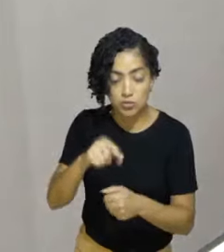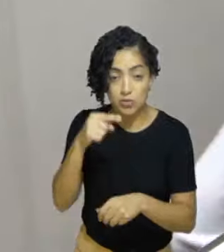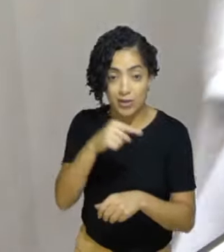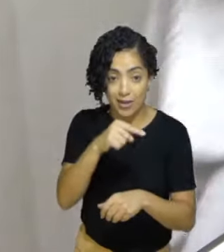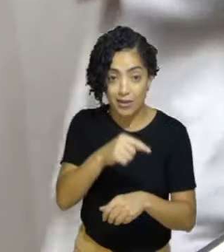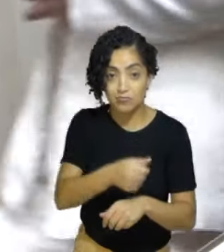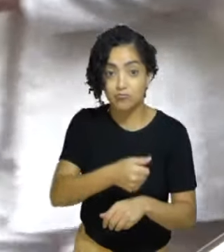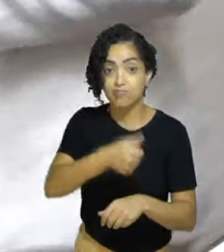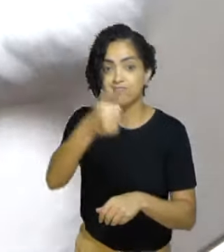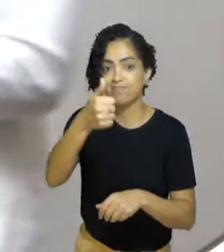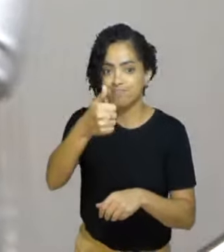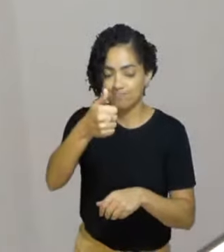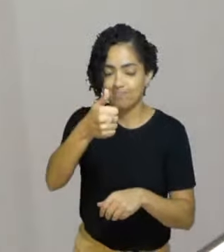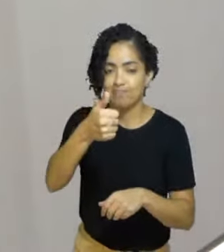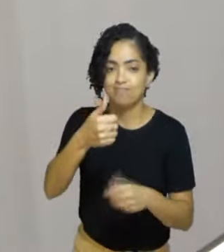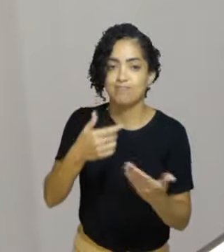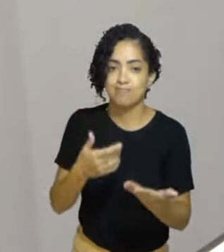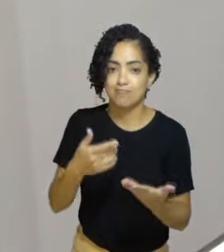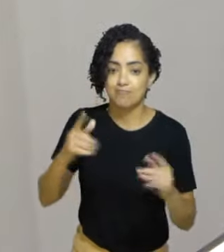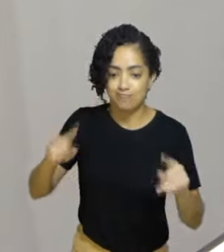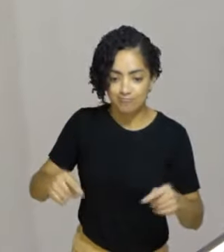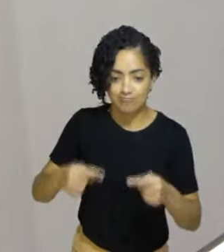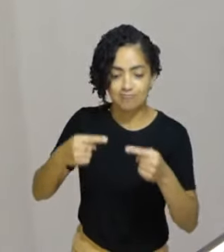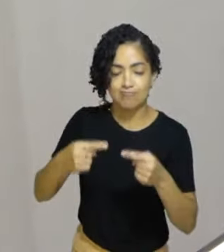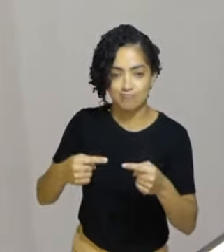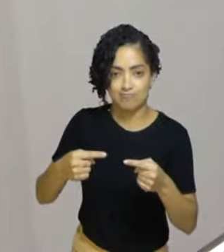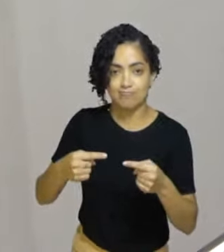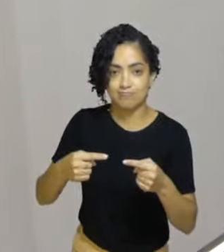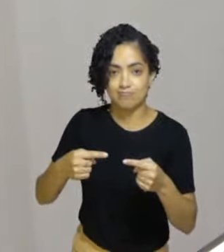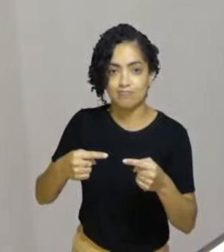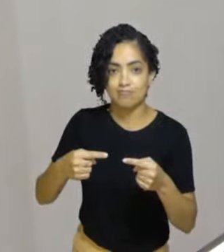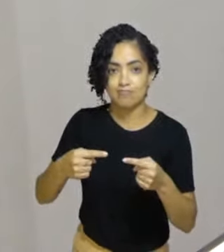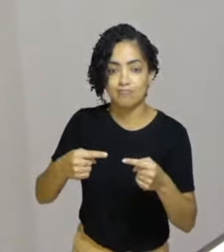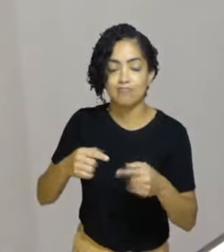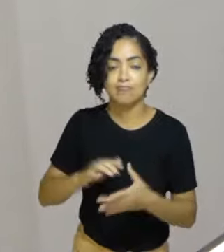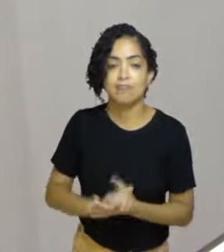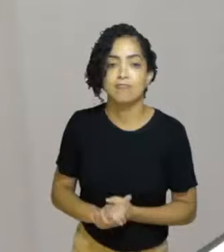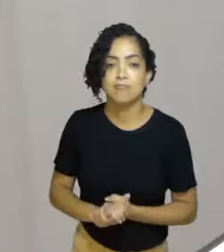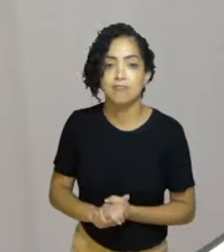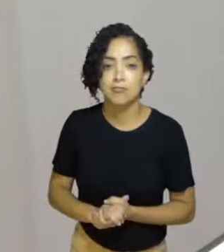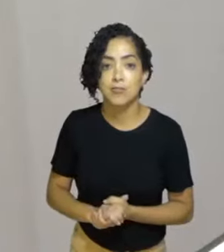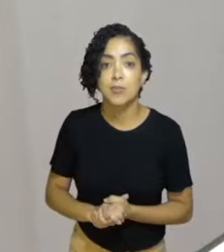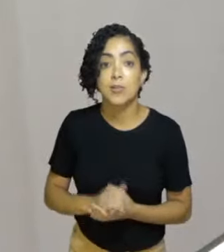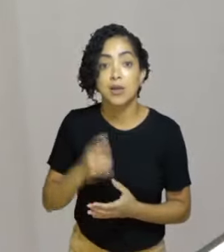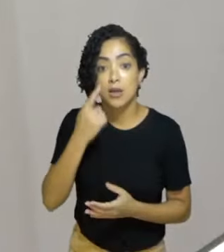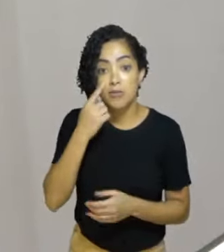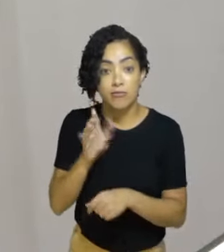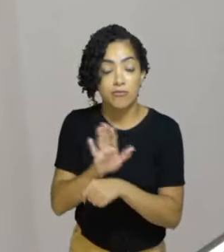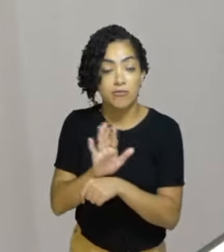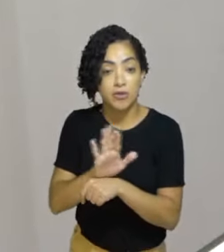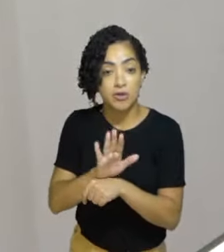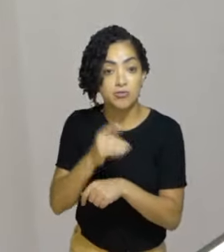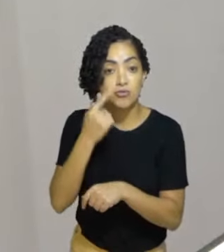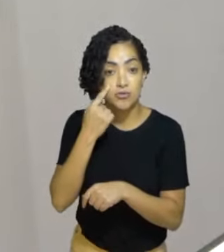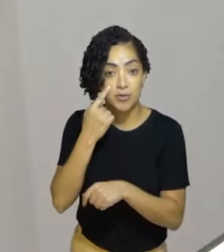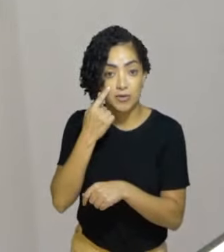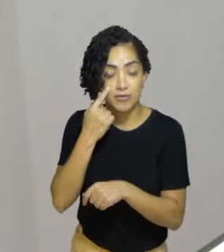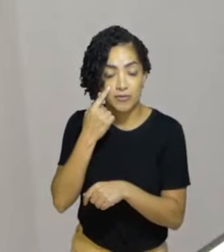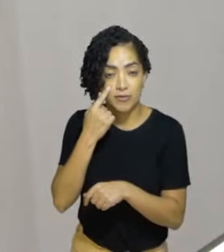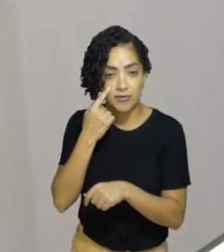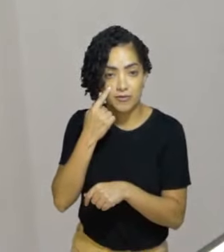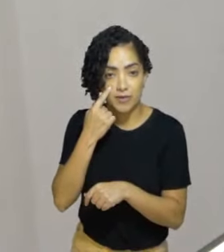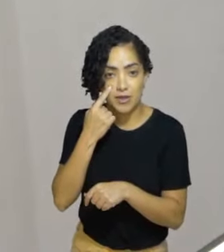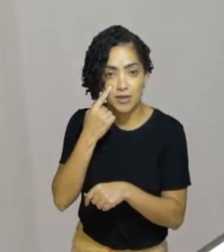mais preparada que vai disputar nesse cenário internacional. E eu gostaria que passasse o vídeo do resumo